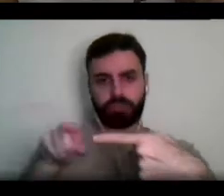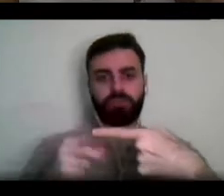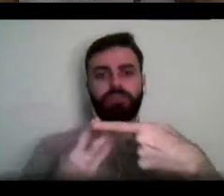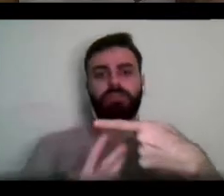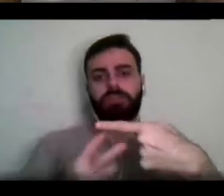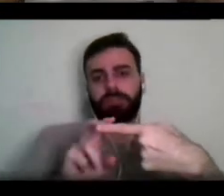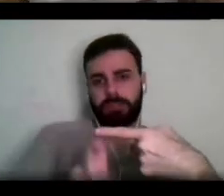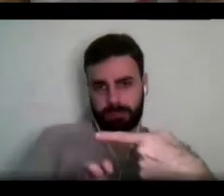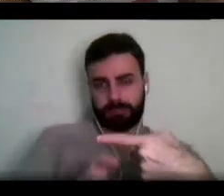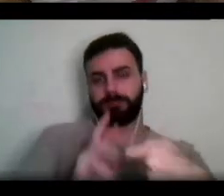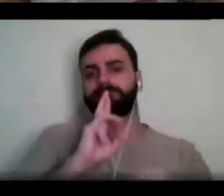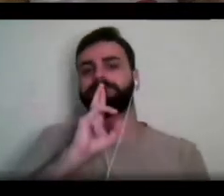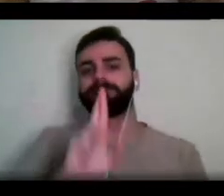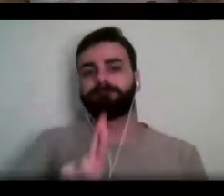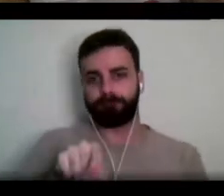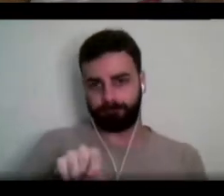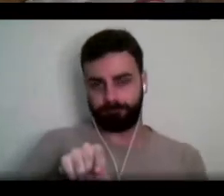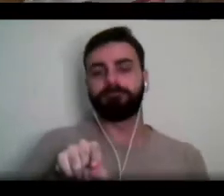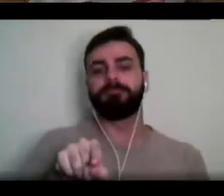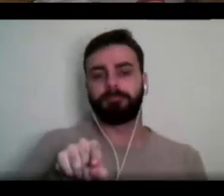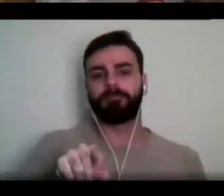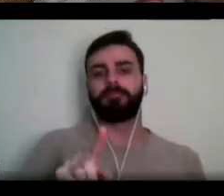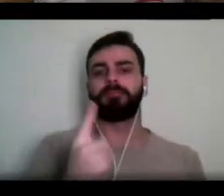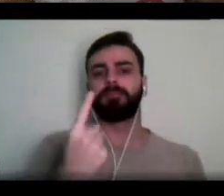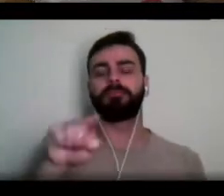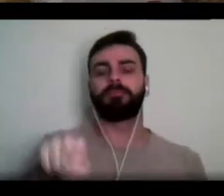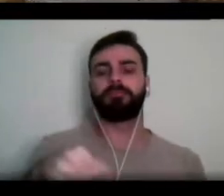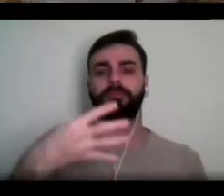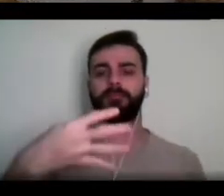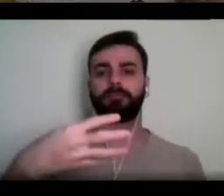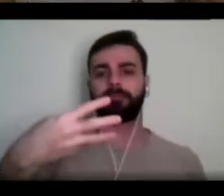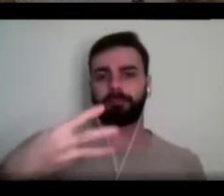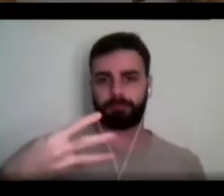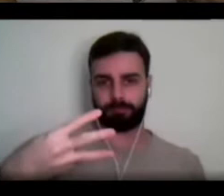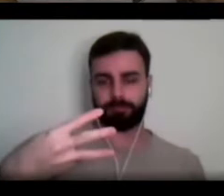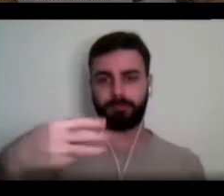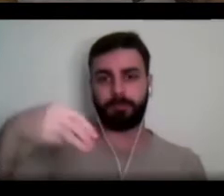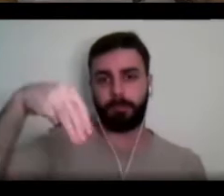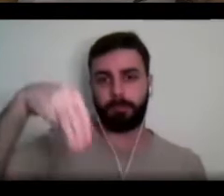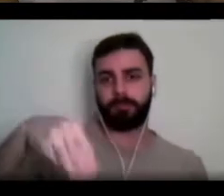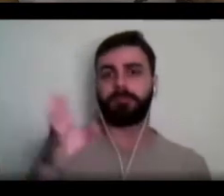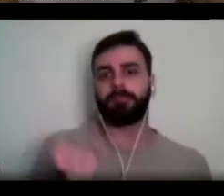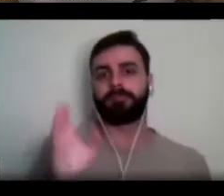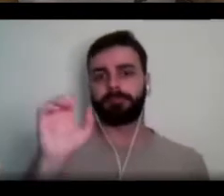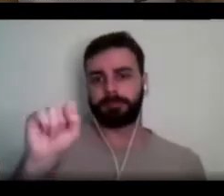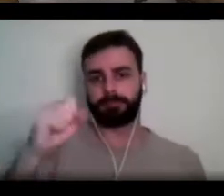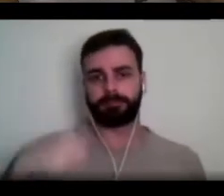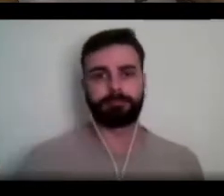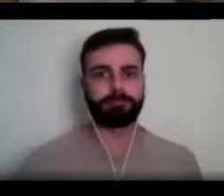Então, o vetor velocidade escalar média vai ser